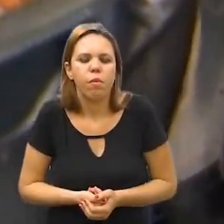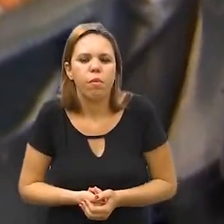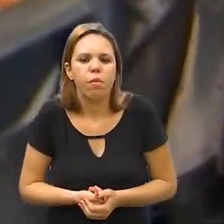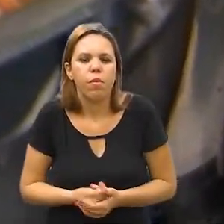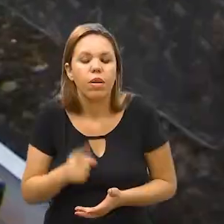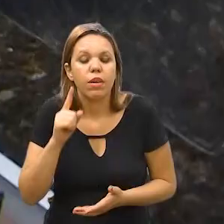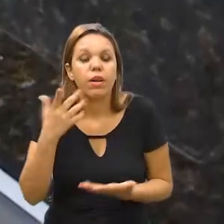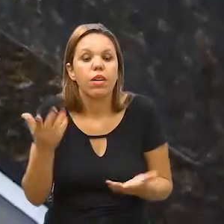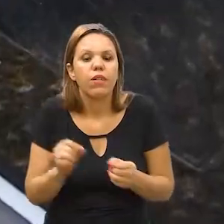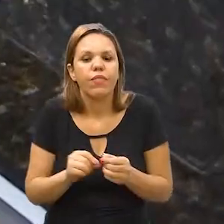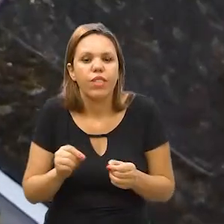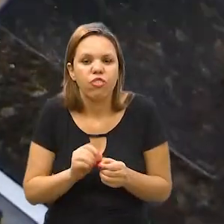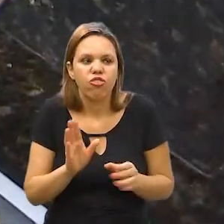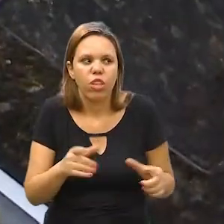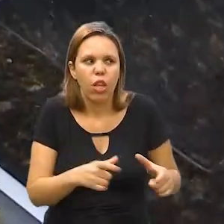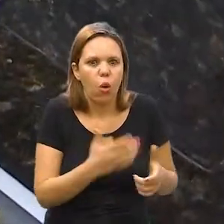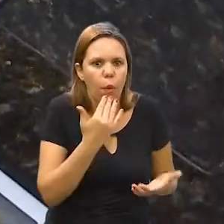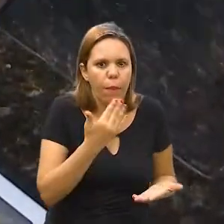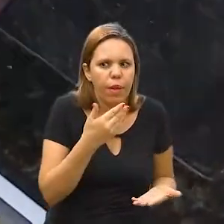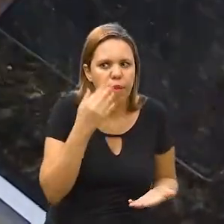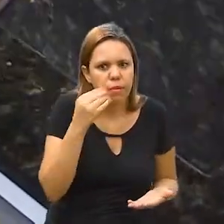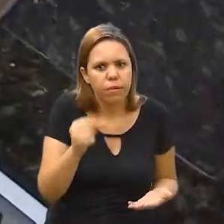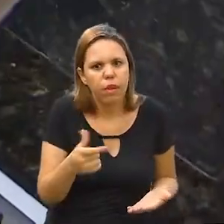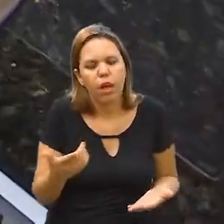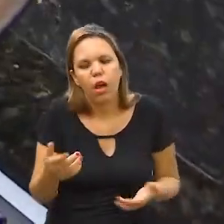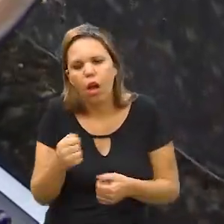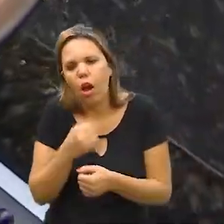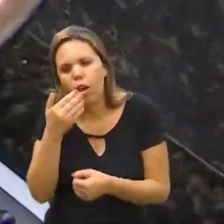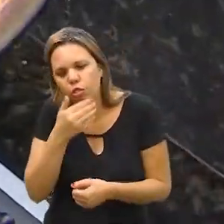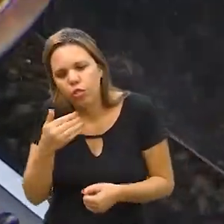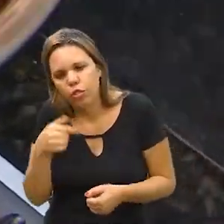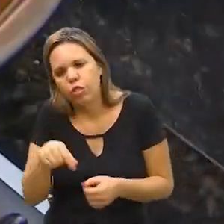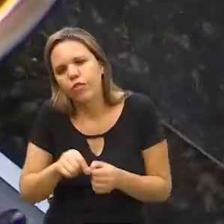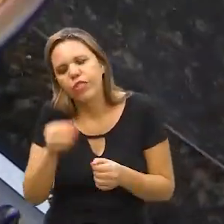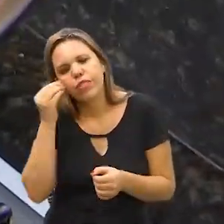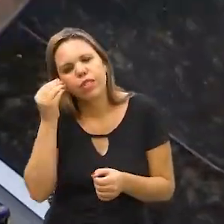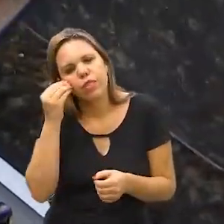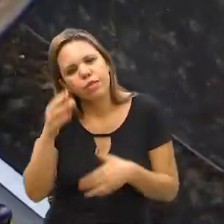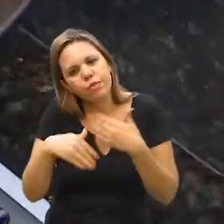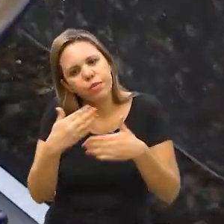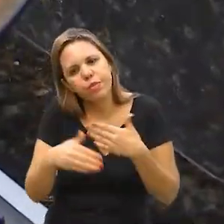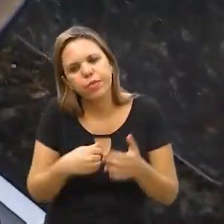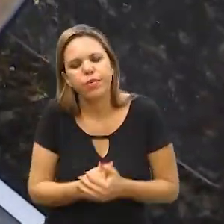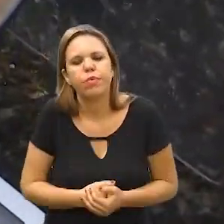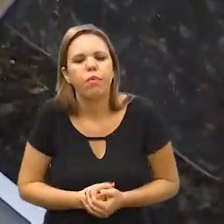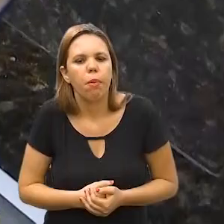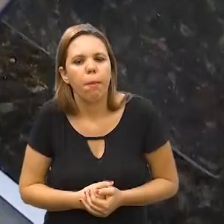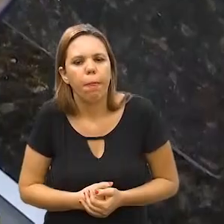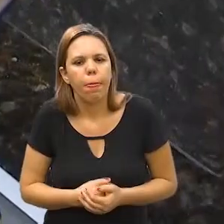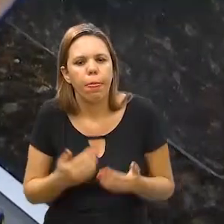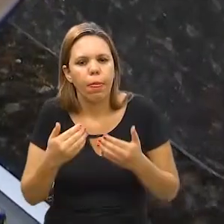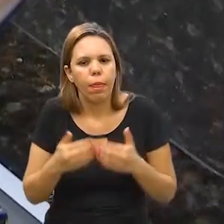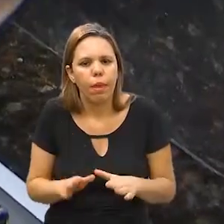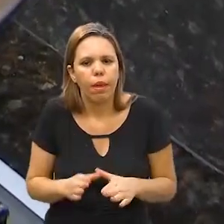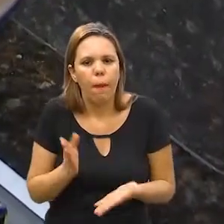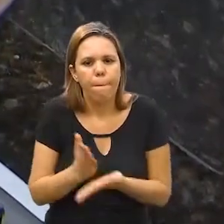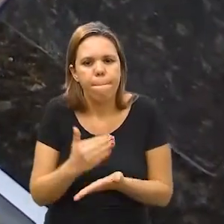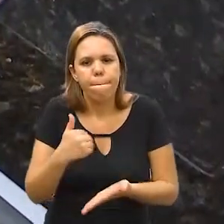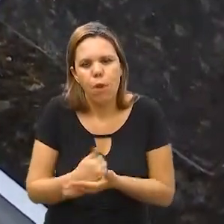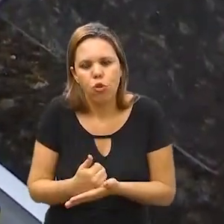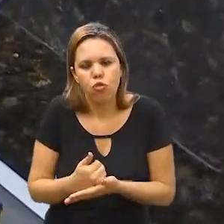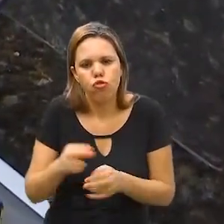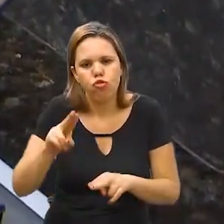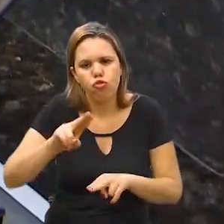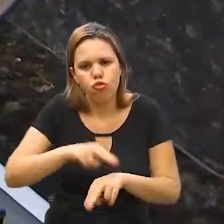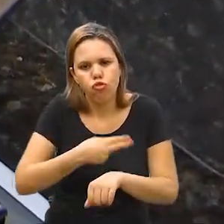Deus, um doce, já tem as marmitas, agora eu vou fazer um doce? Aí foi onde eu fui fazendo testes, né? E aí eu lancei o bolo de